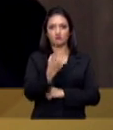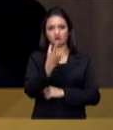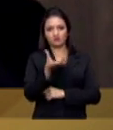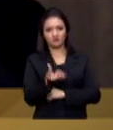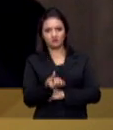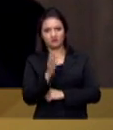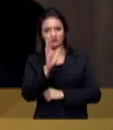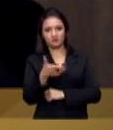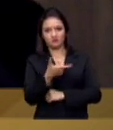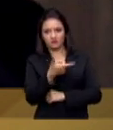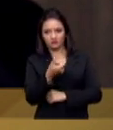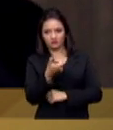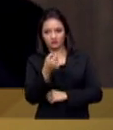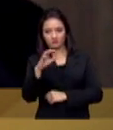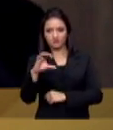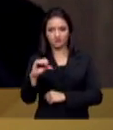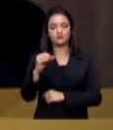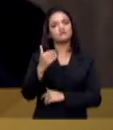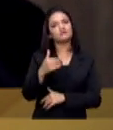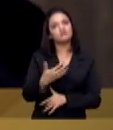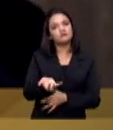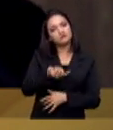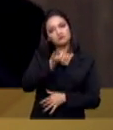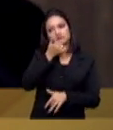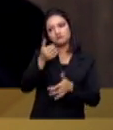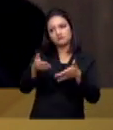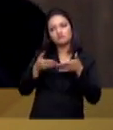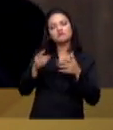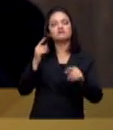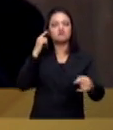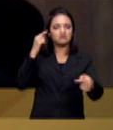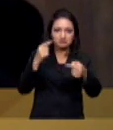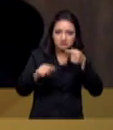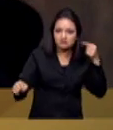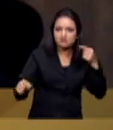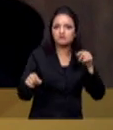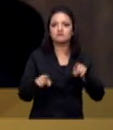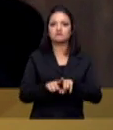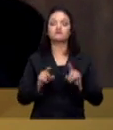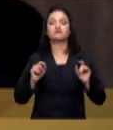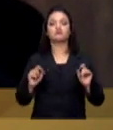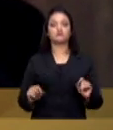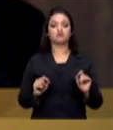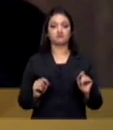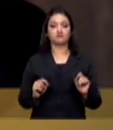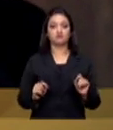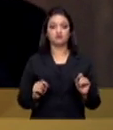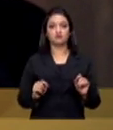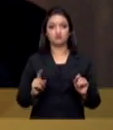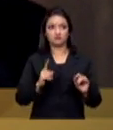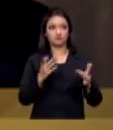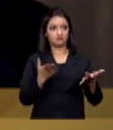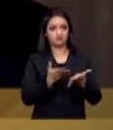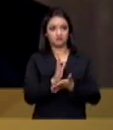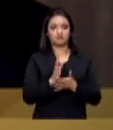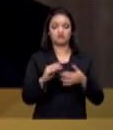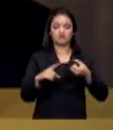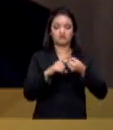12.016/2009. E peço vênia para divergir de sua excelência, julgando improcedente os pedidos contra os